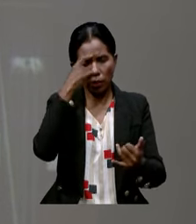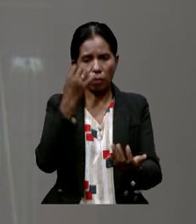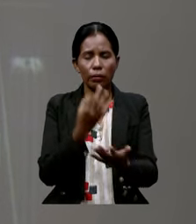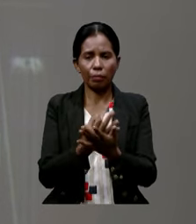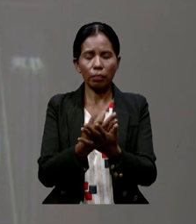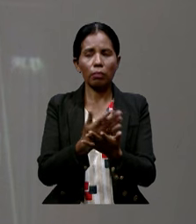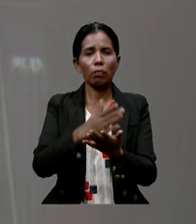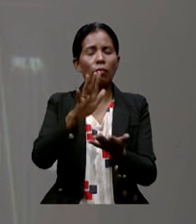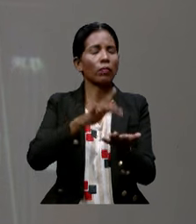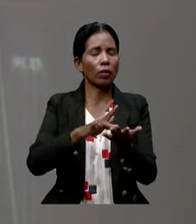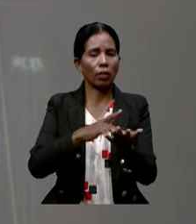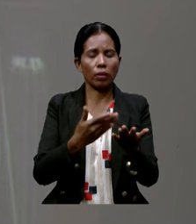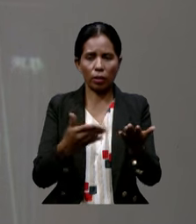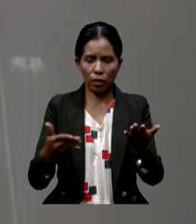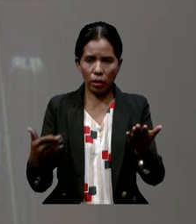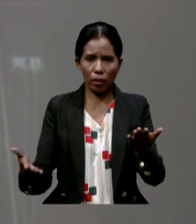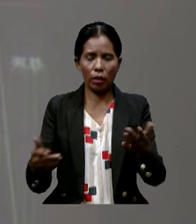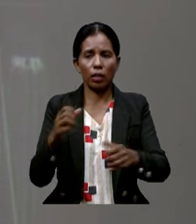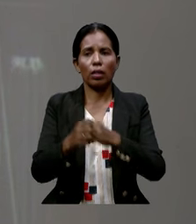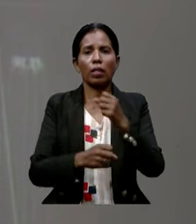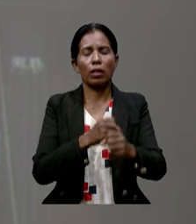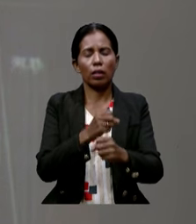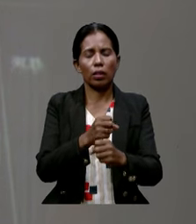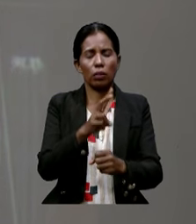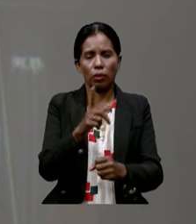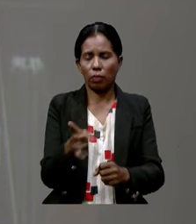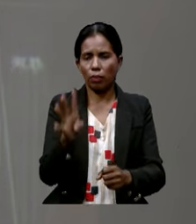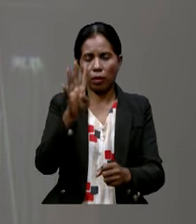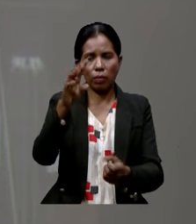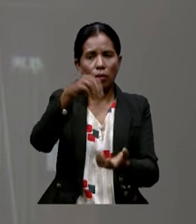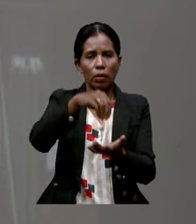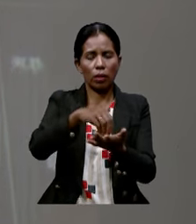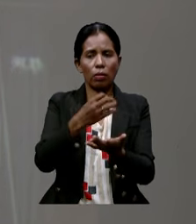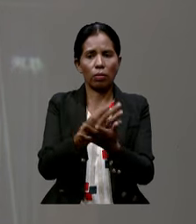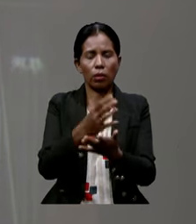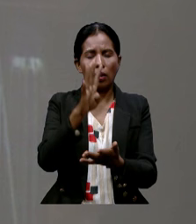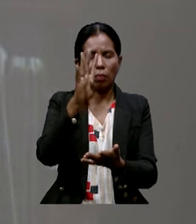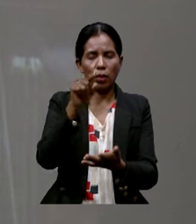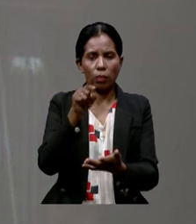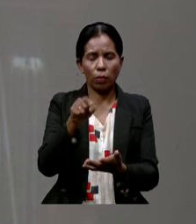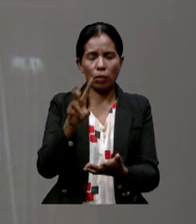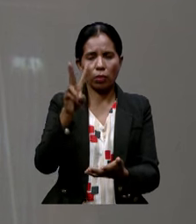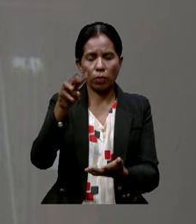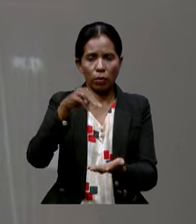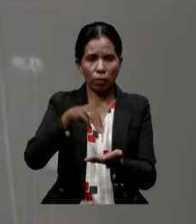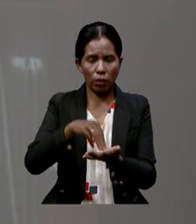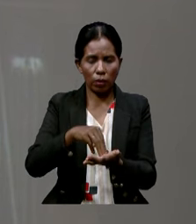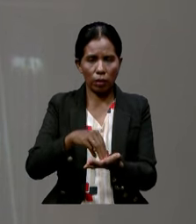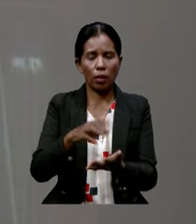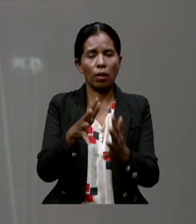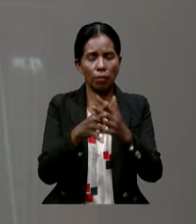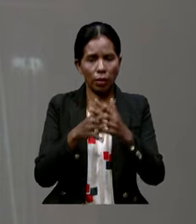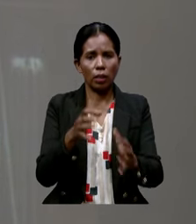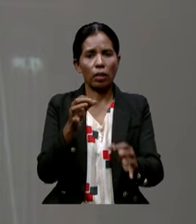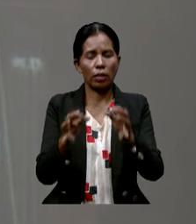ba só sai moro no material consumível e atina em 2024, aloca de 4.2 milhões de dólares americanos, mesmo